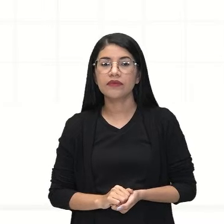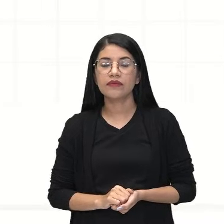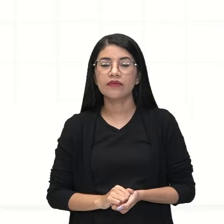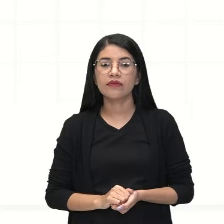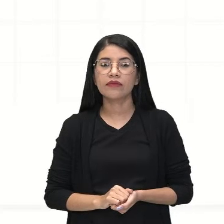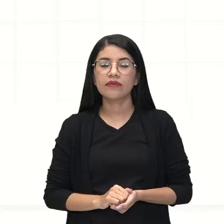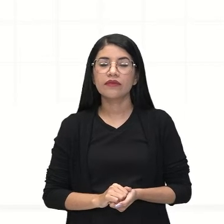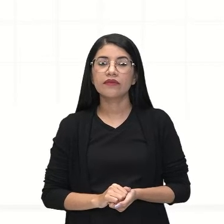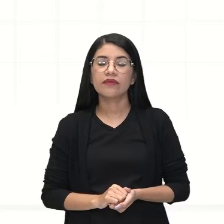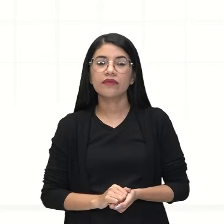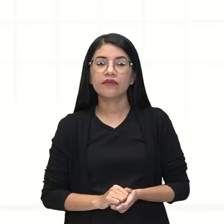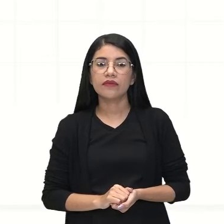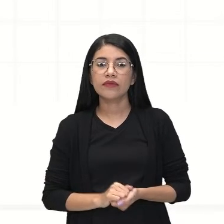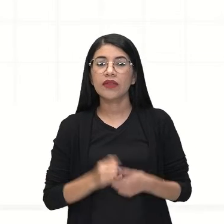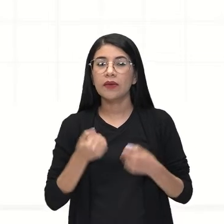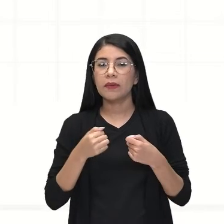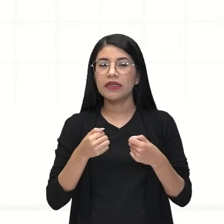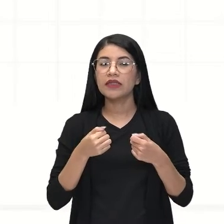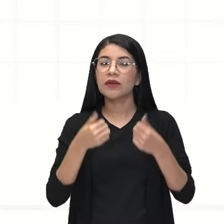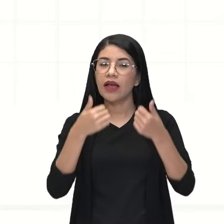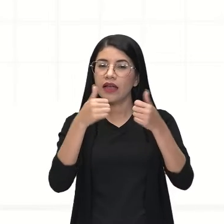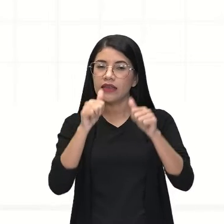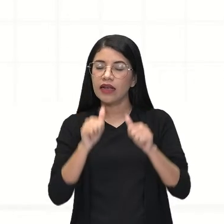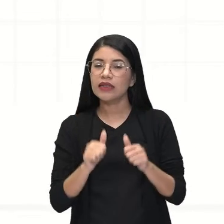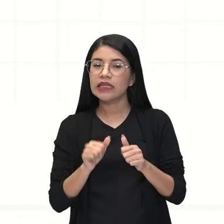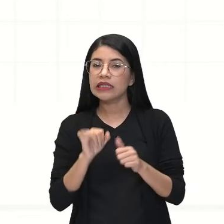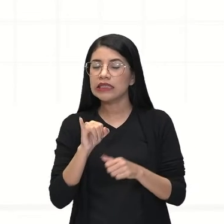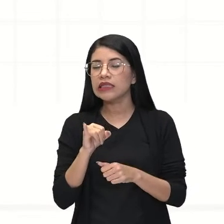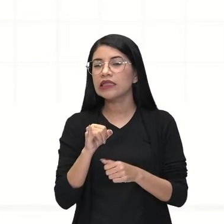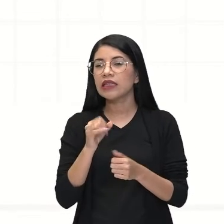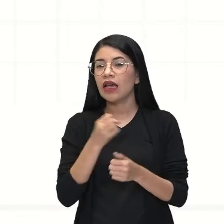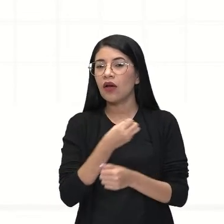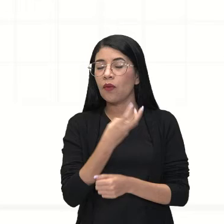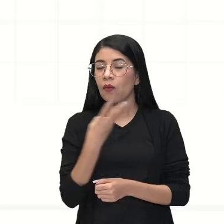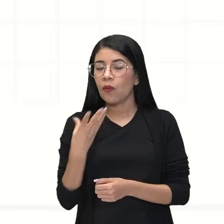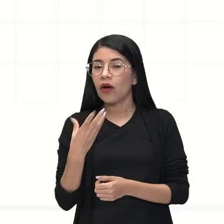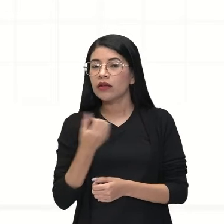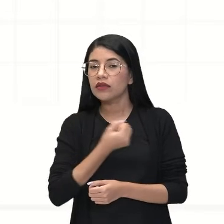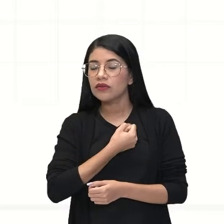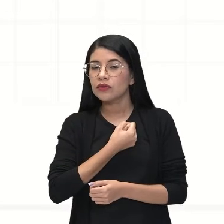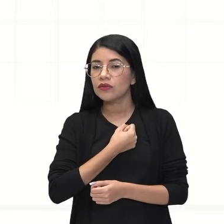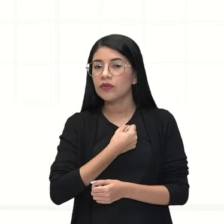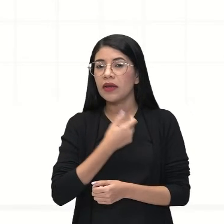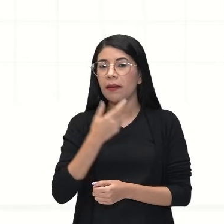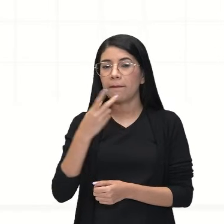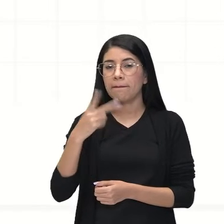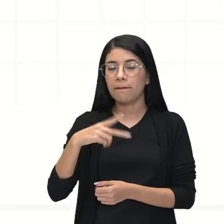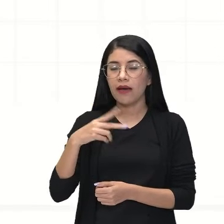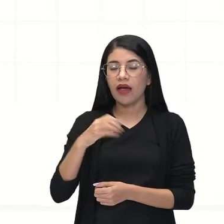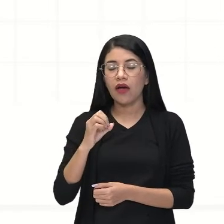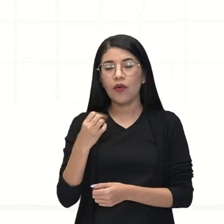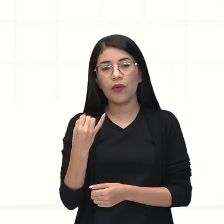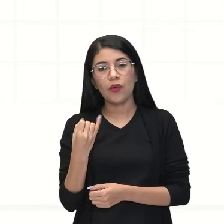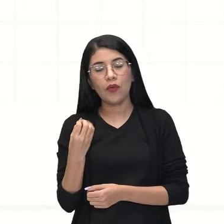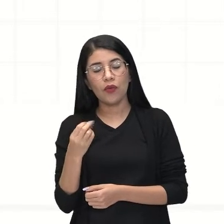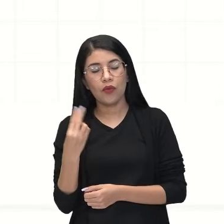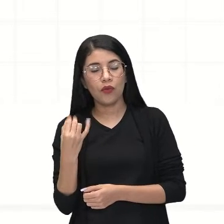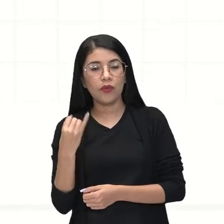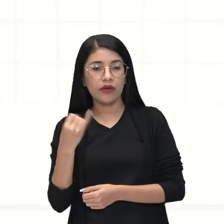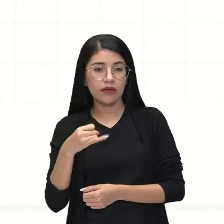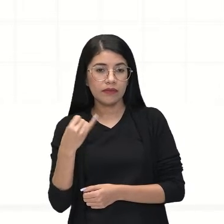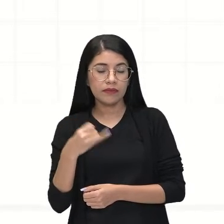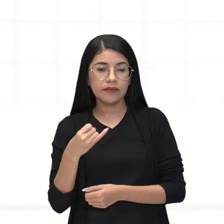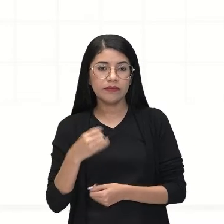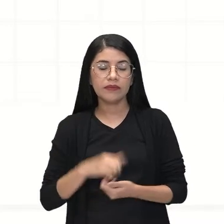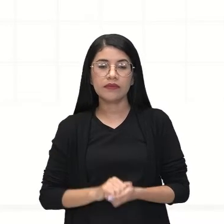eu preciso verificar primeiro se é ímpar, né? Ou par. E aí, como o total de